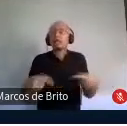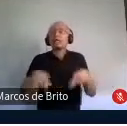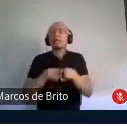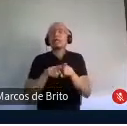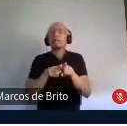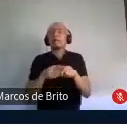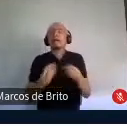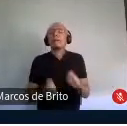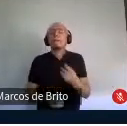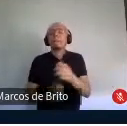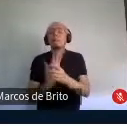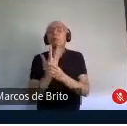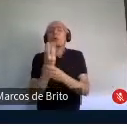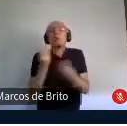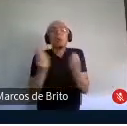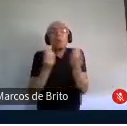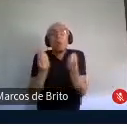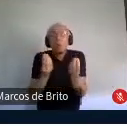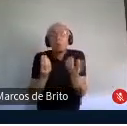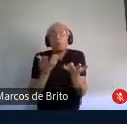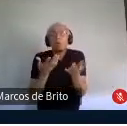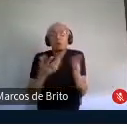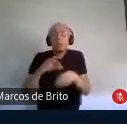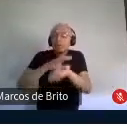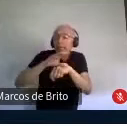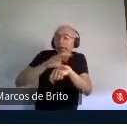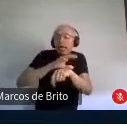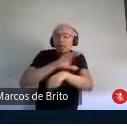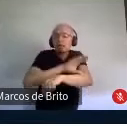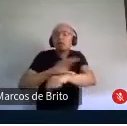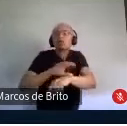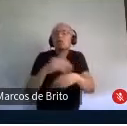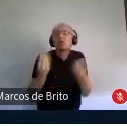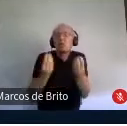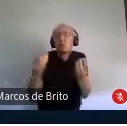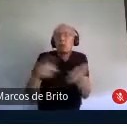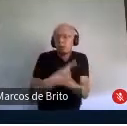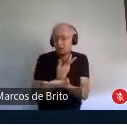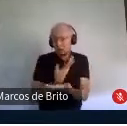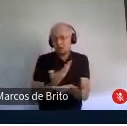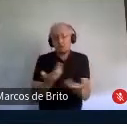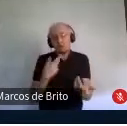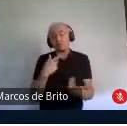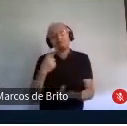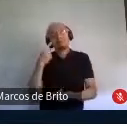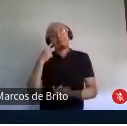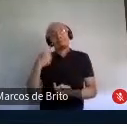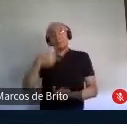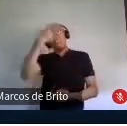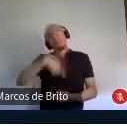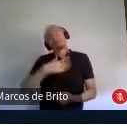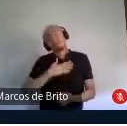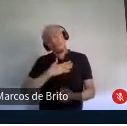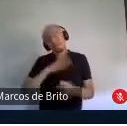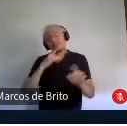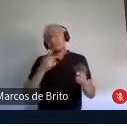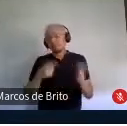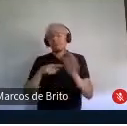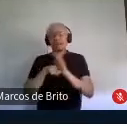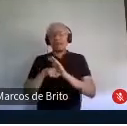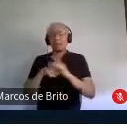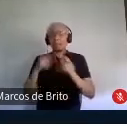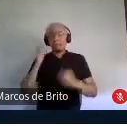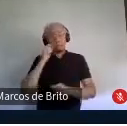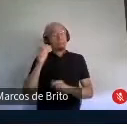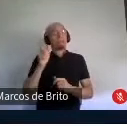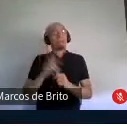dos cursos do CAIS. E para a pesquisadora foi assim realmente incrível. Eu mudei muito a minha forma